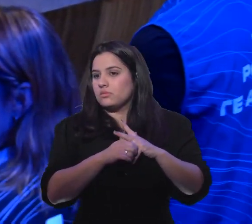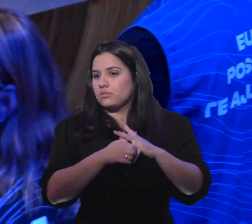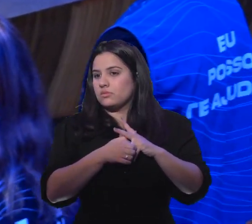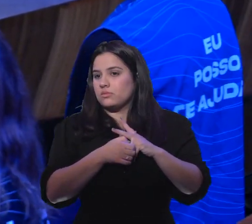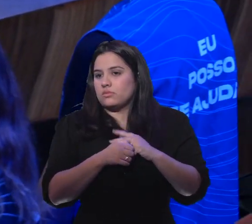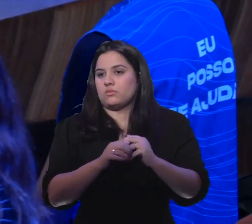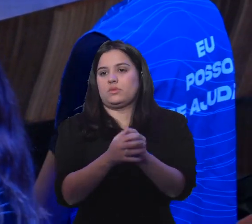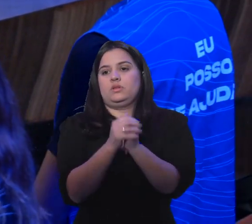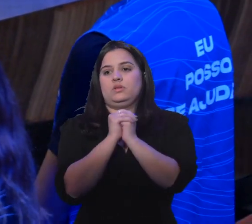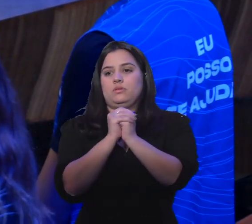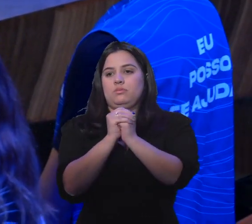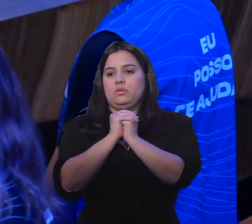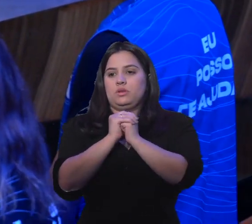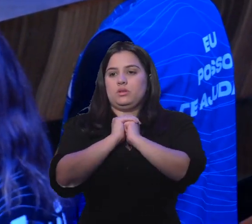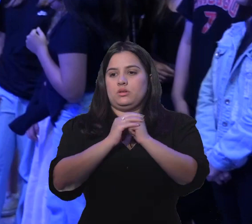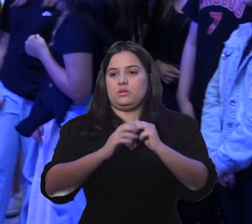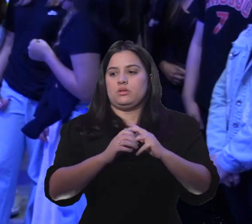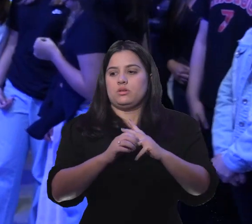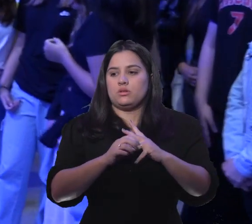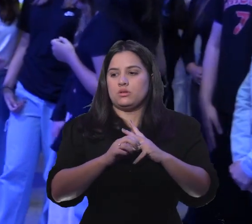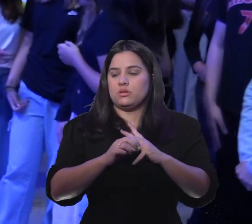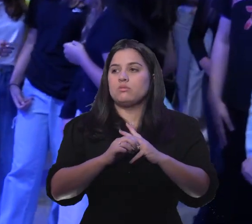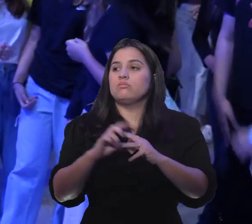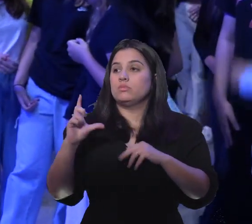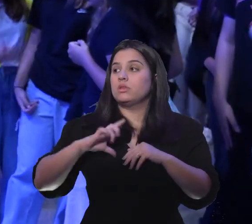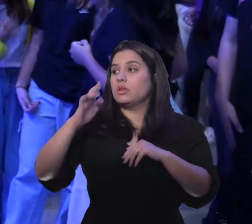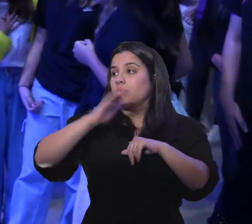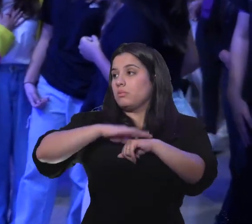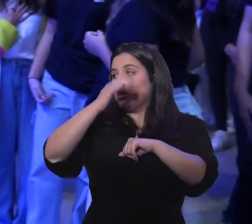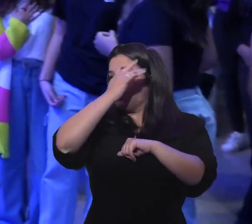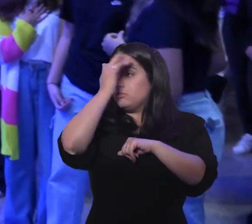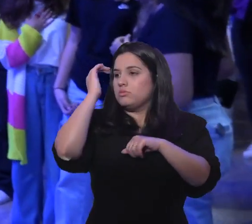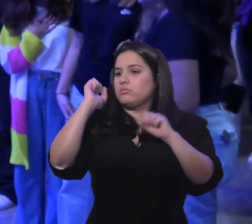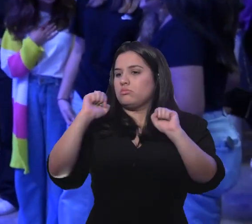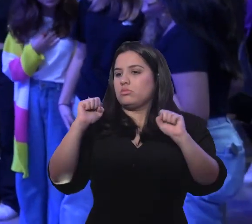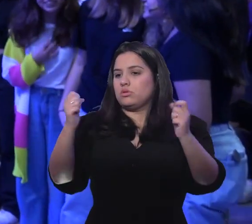Amém. Tem mais gente vindo, podem vir.